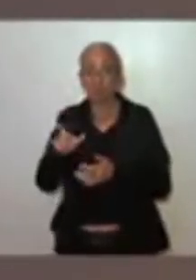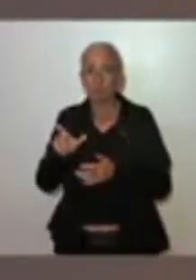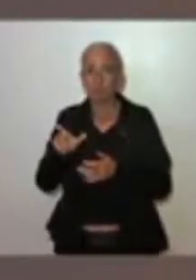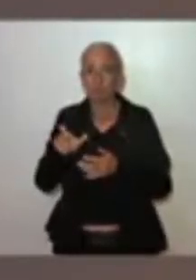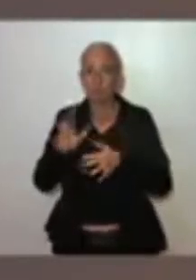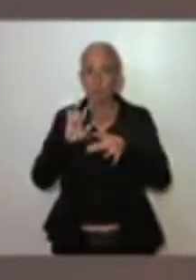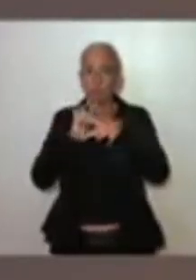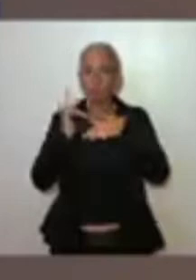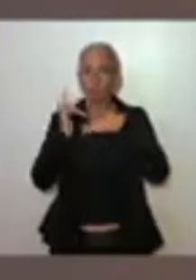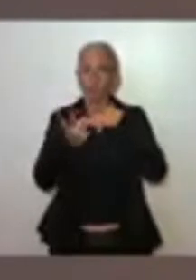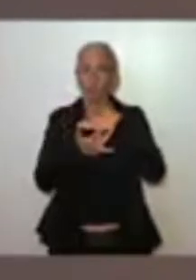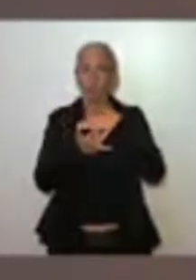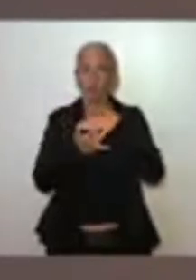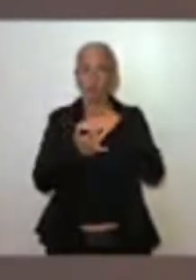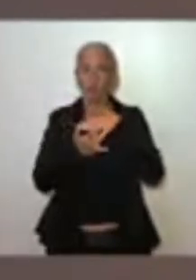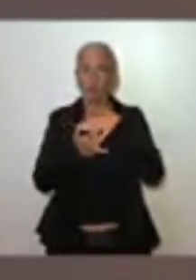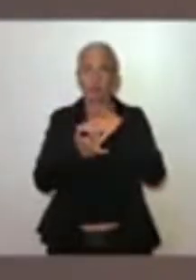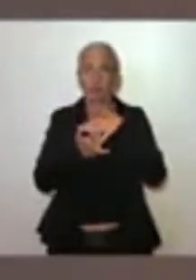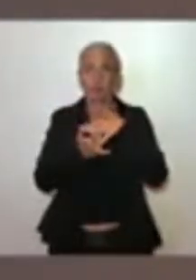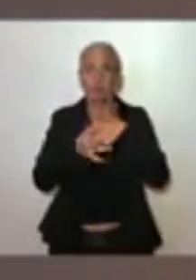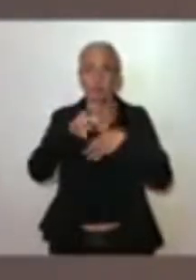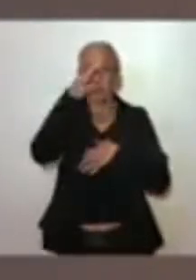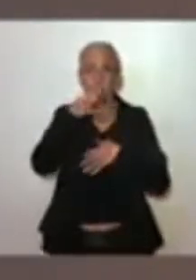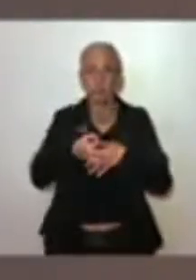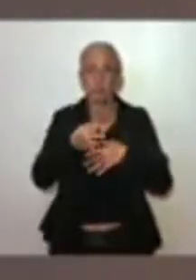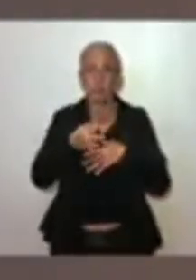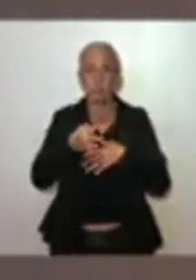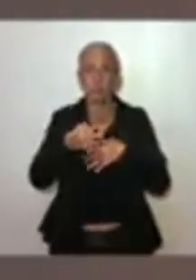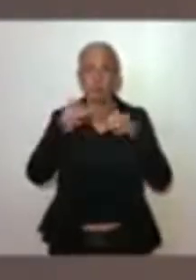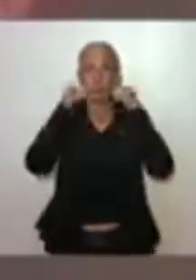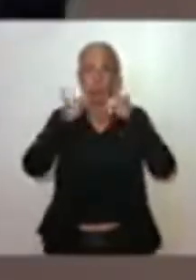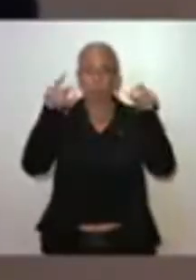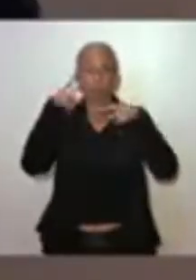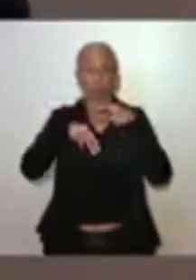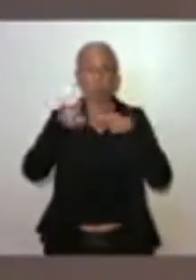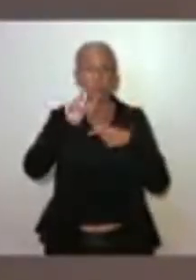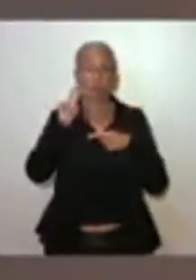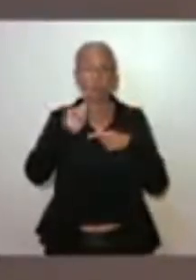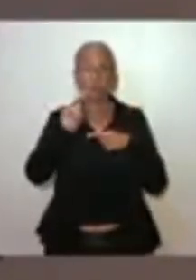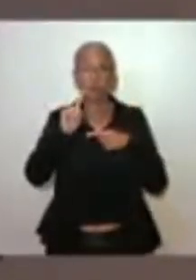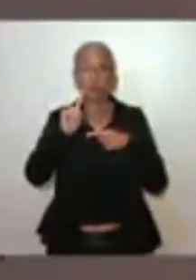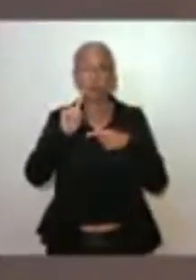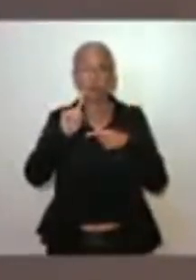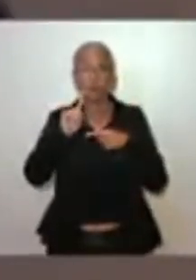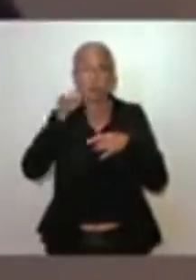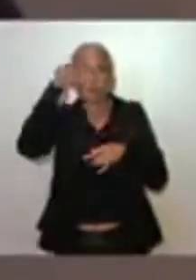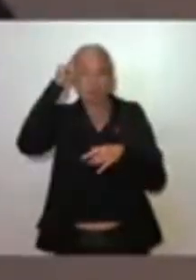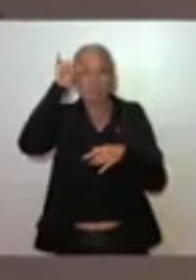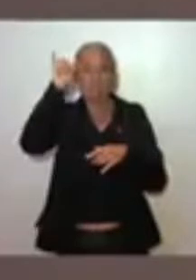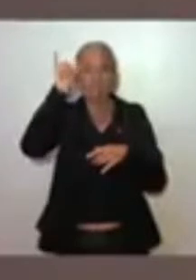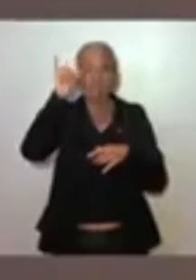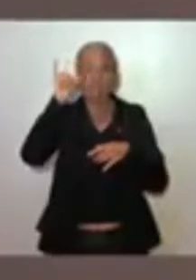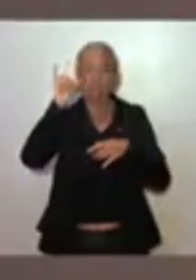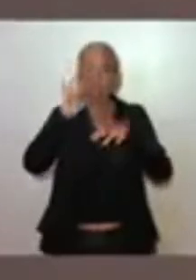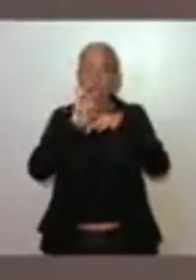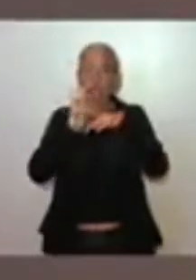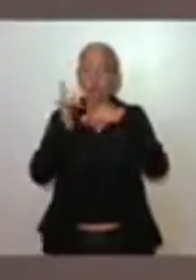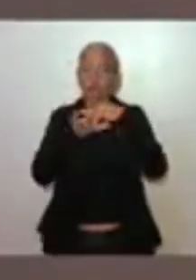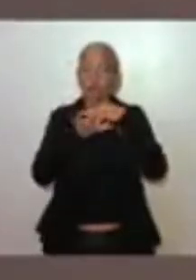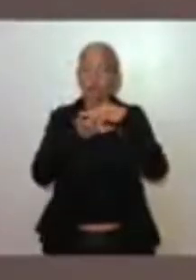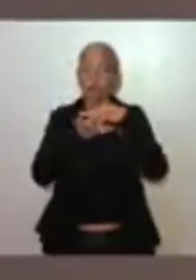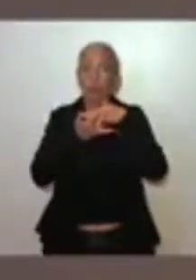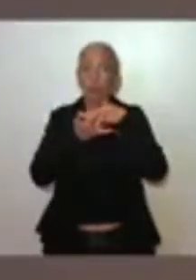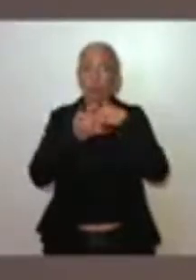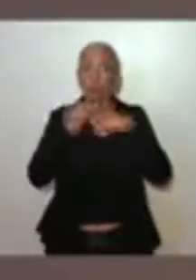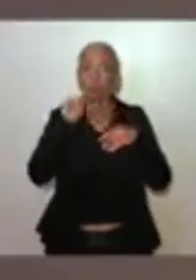internet e os meios sociais dão para limitar a liberdade de expressão mas para impedir que a internet e as